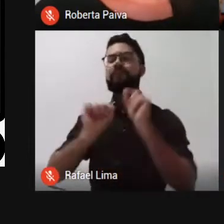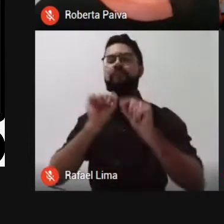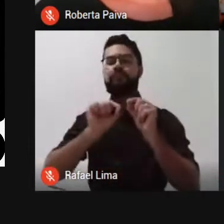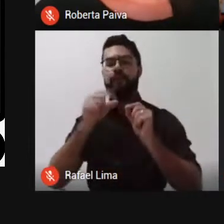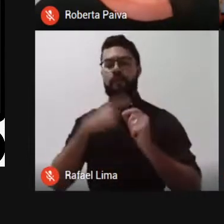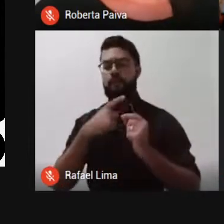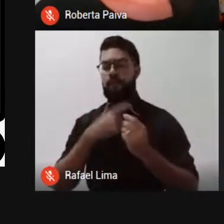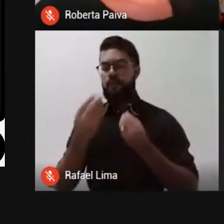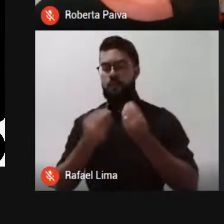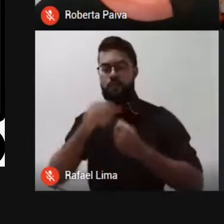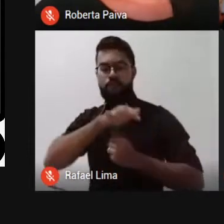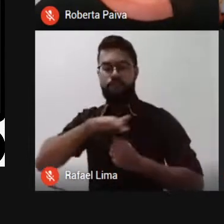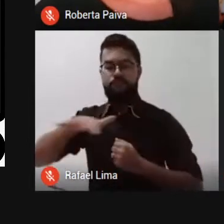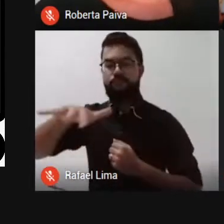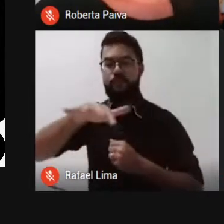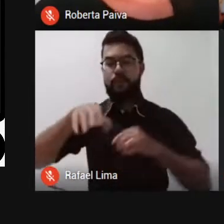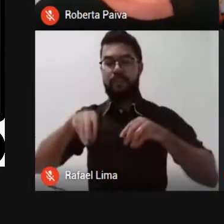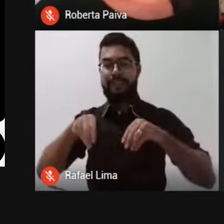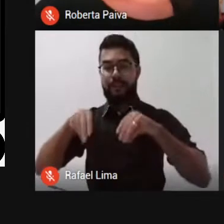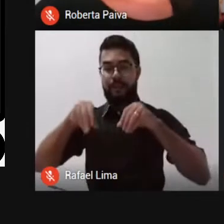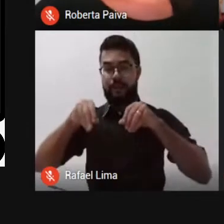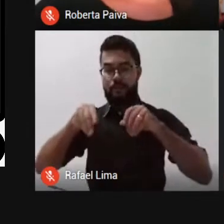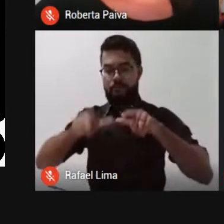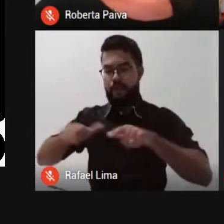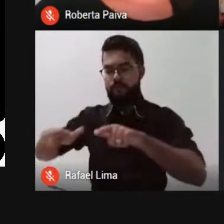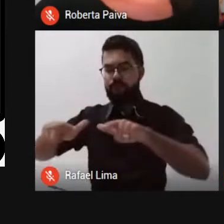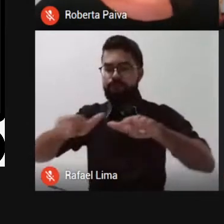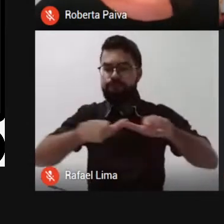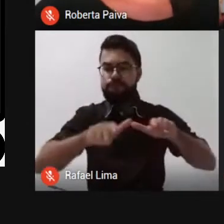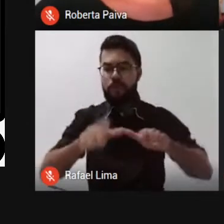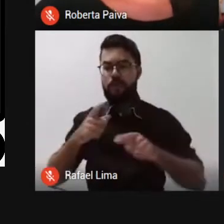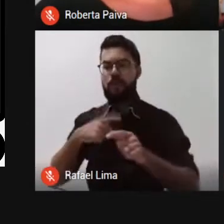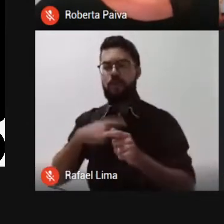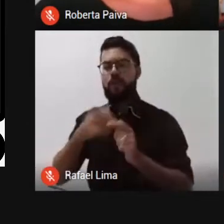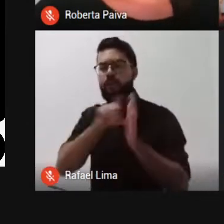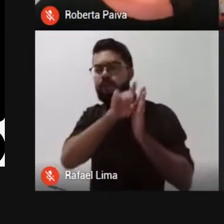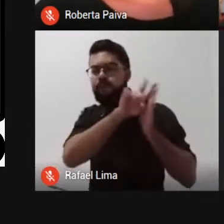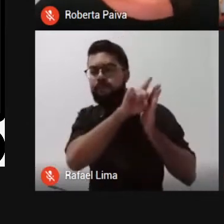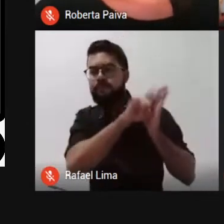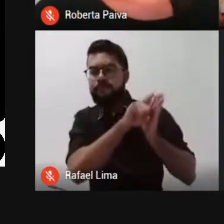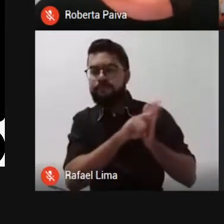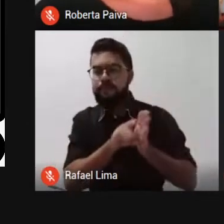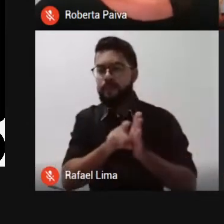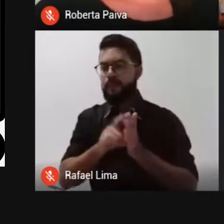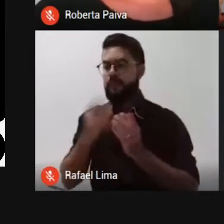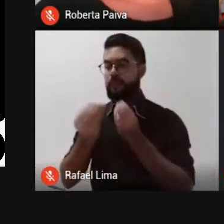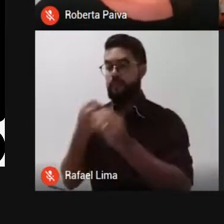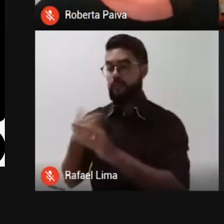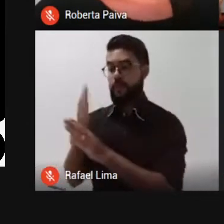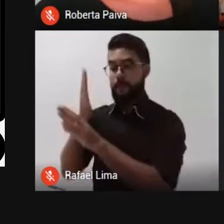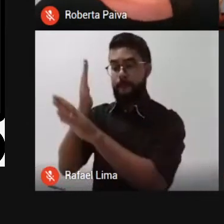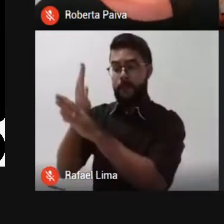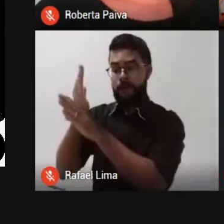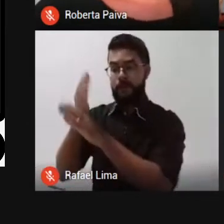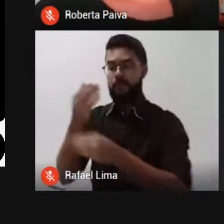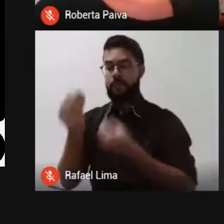de um terreno urbano, né? Então, se faz uma consulta e, como resultado, ele te apresenta onde está